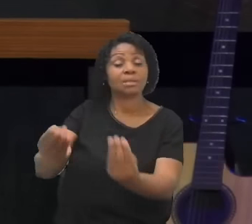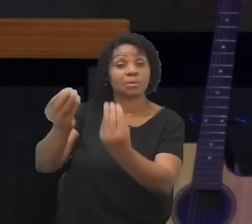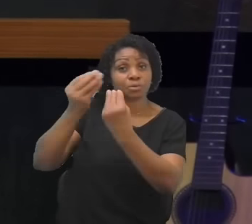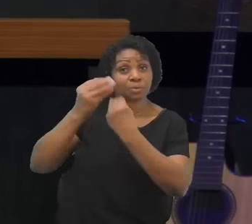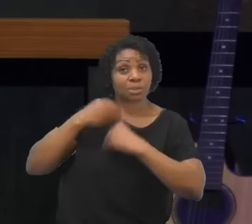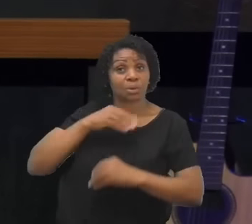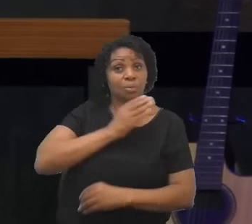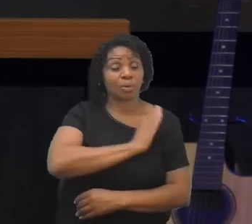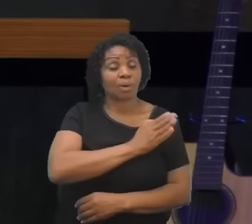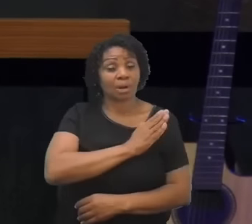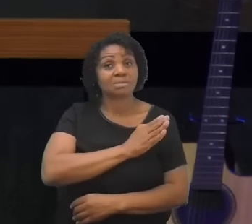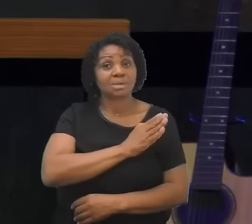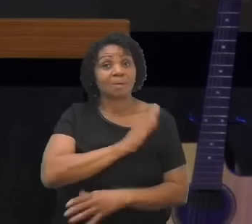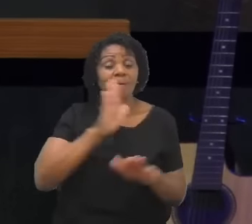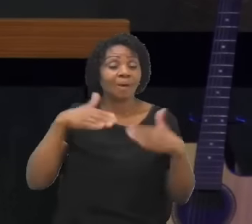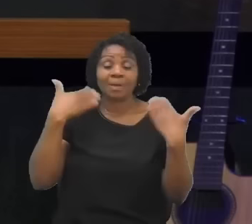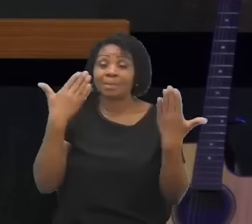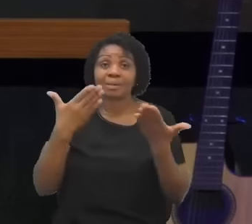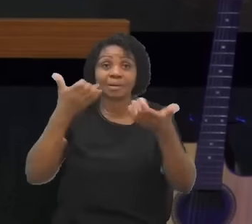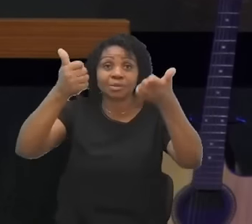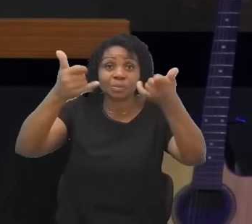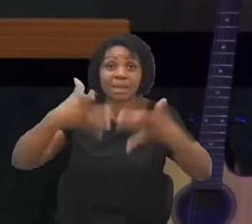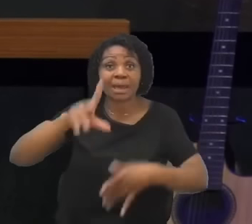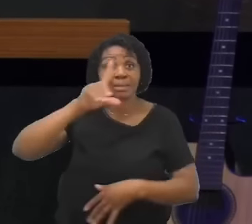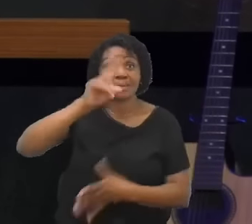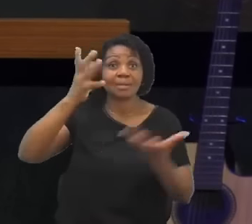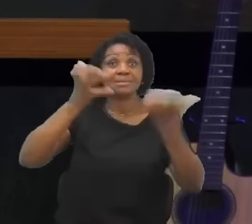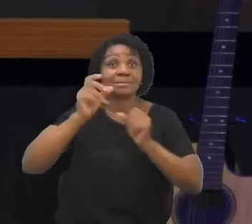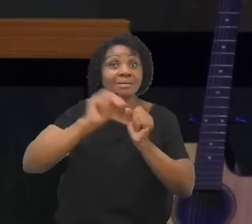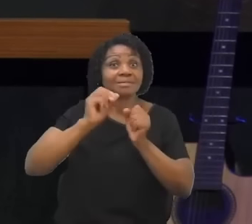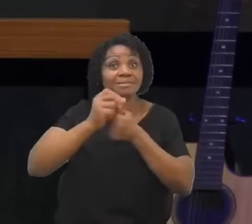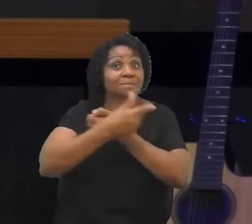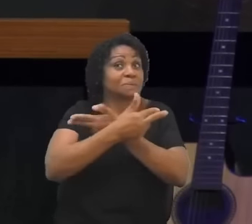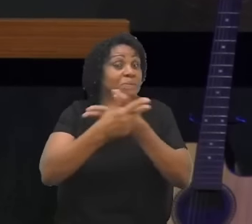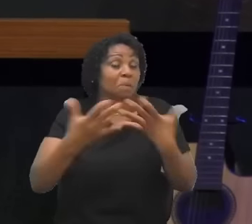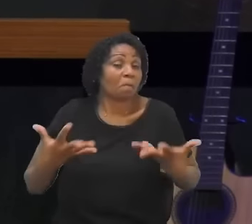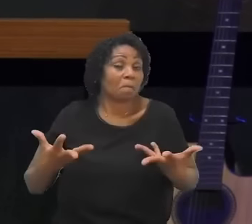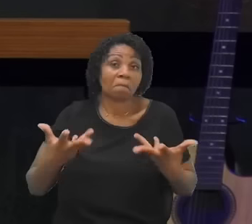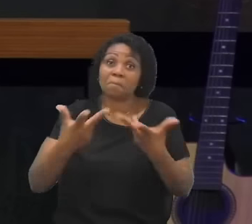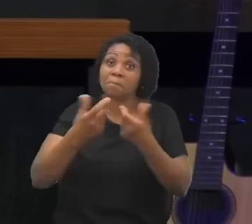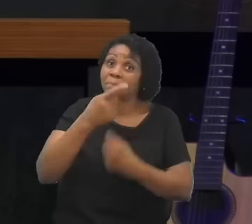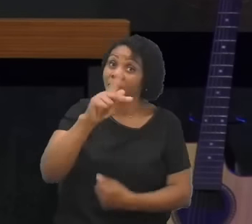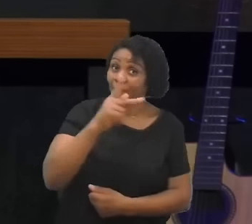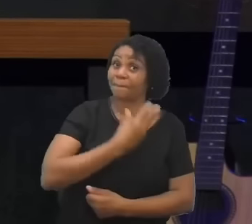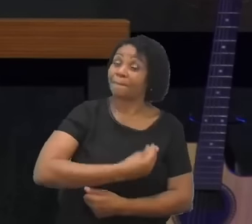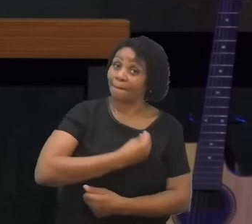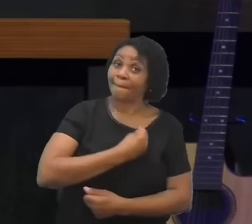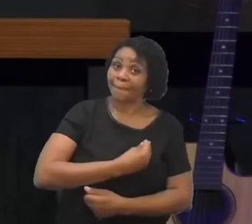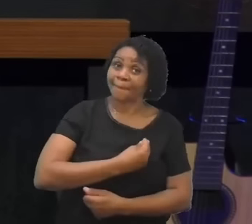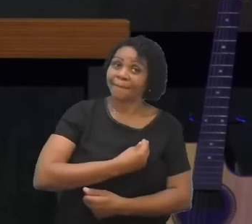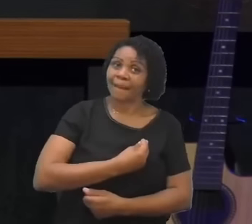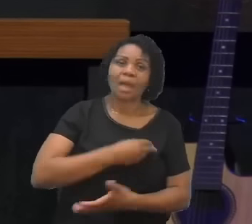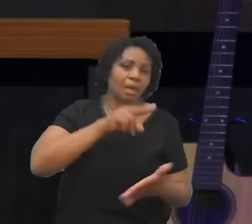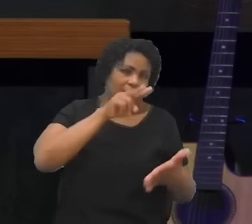meu coração. Então eu quero te dizer que Deus quer fazer coisas incríveis na sua vida. E eu